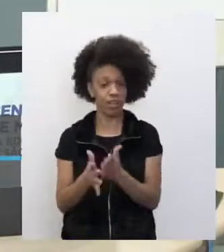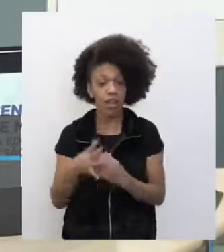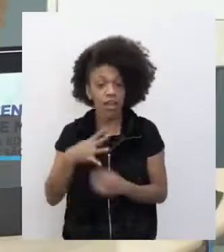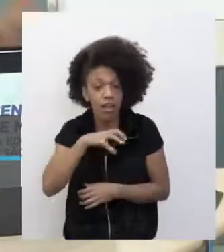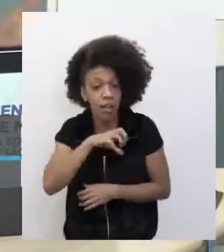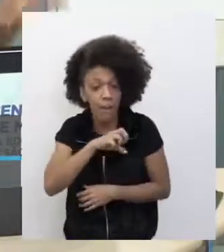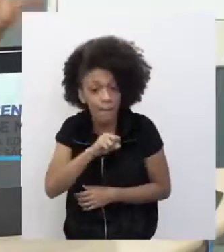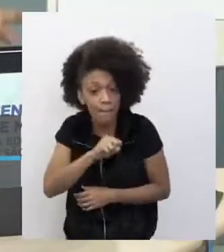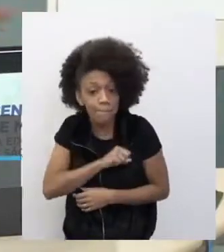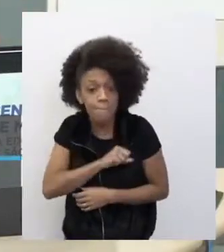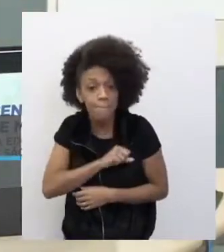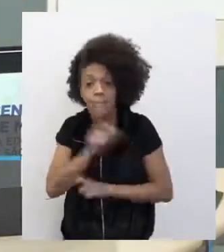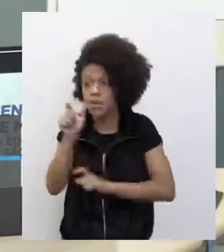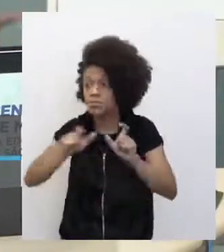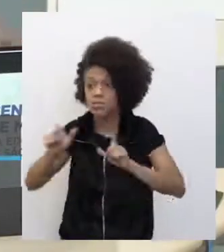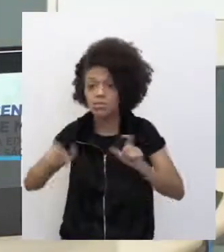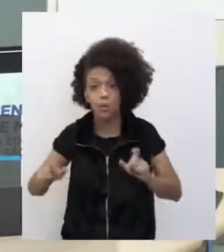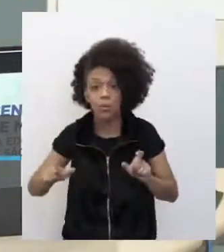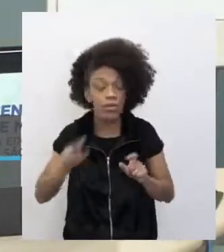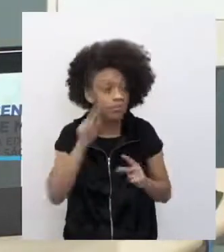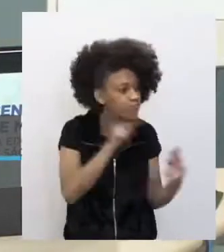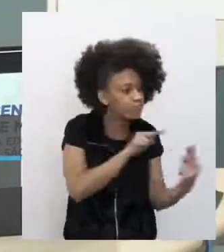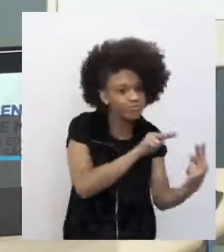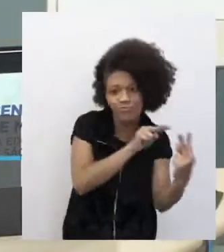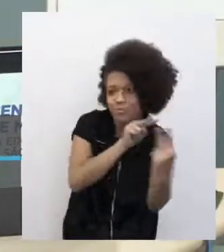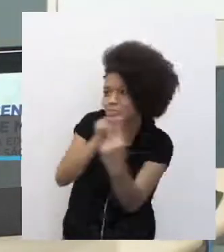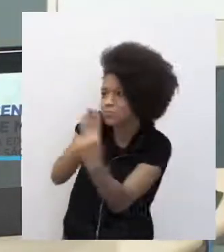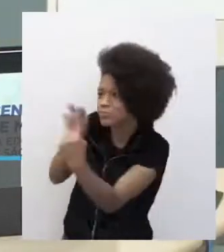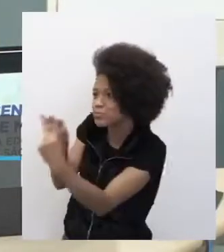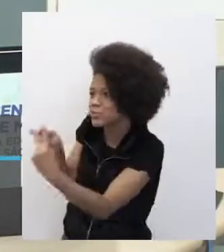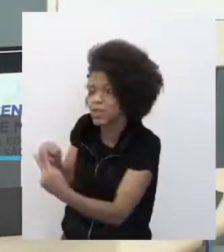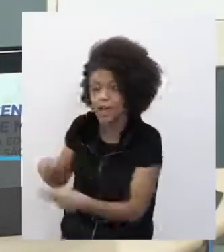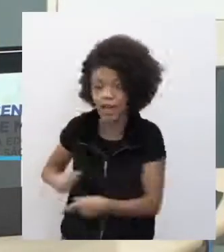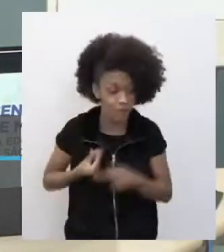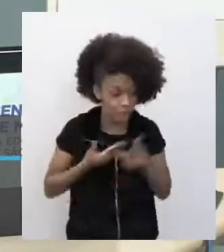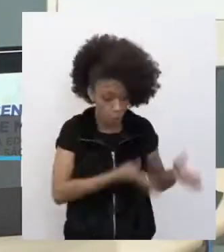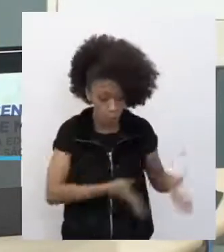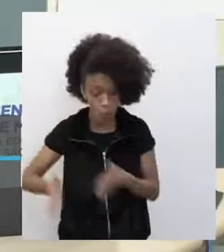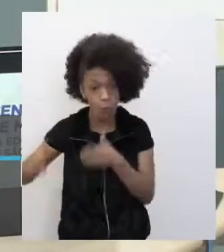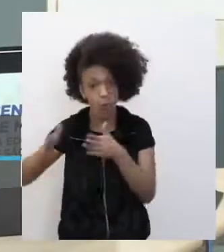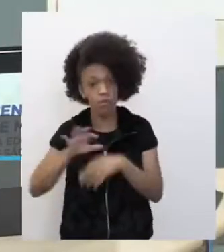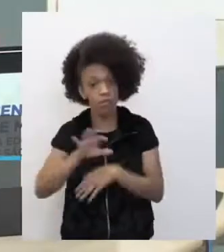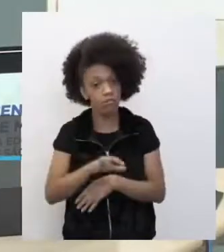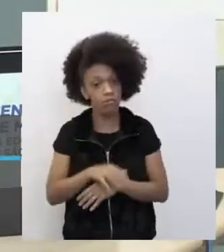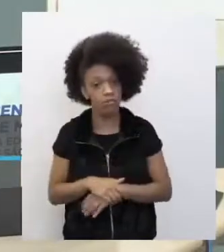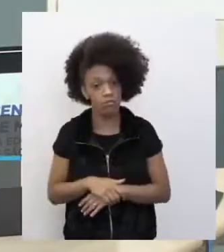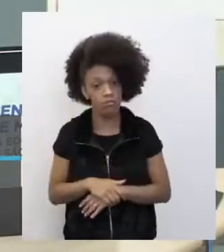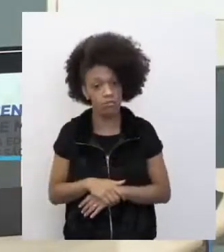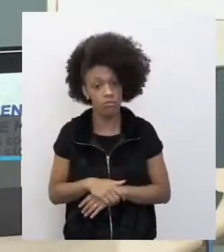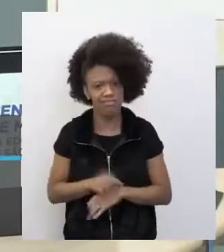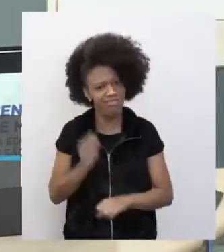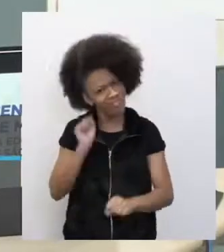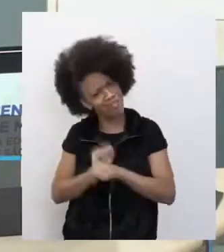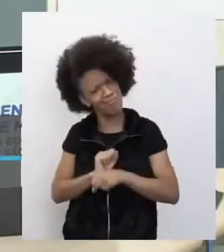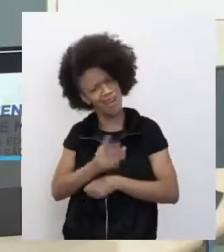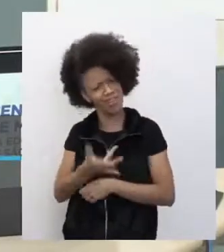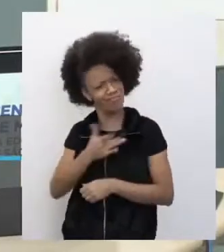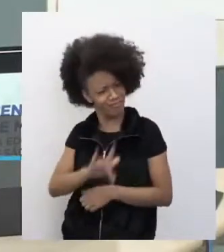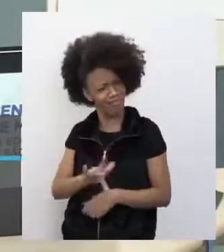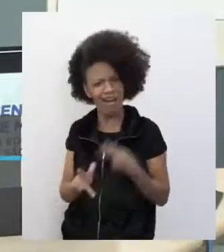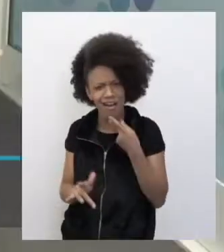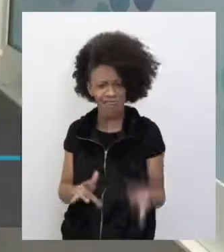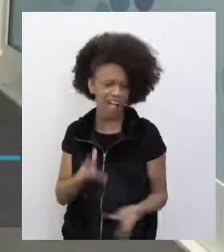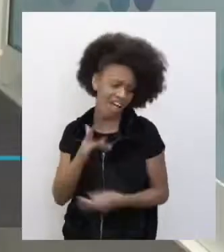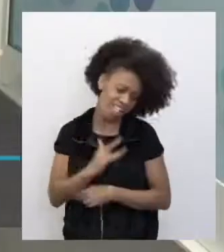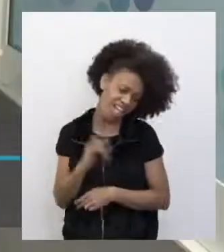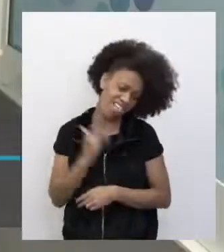aposto que ele ama gente, ele ama ver a vida em movimento, gente. E é isso. Para de chamar os outros de coitadinho, né? Sim,